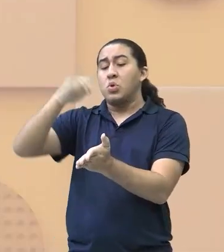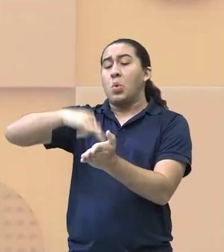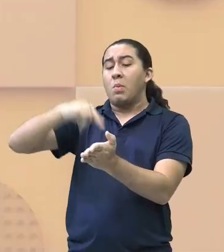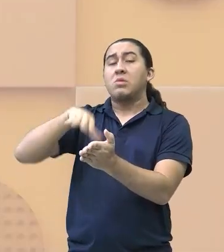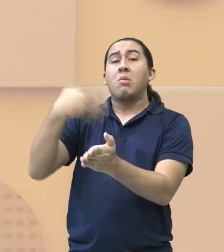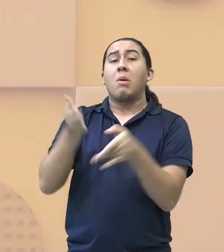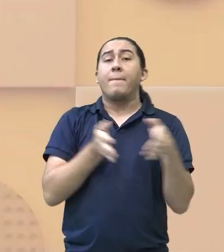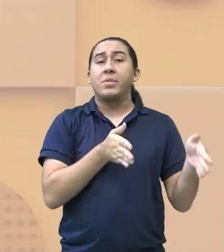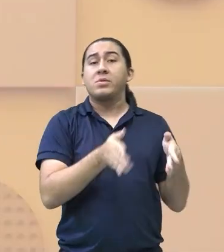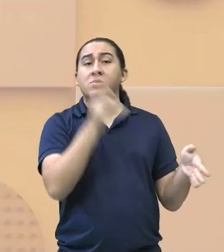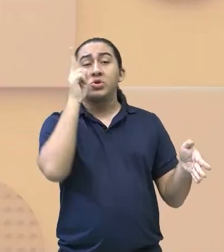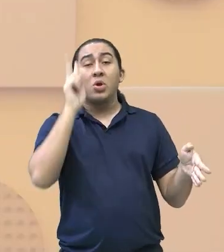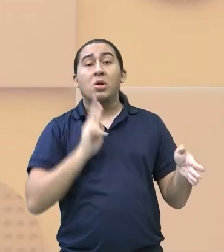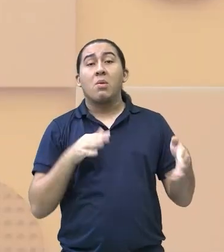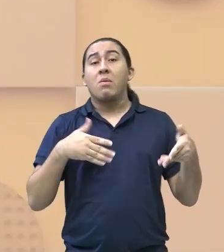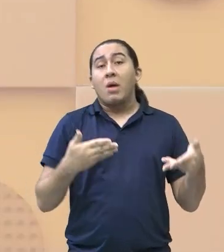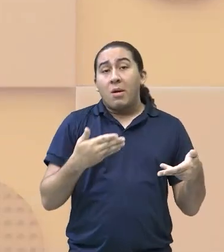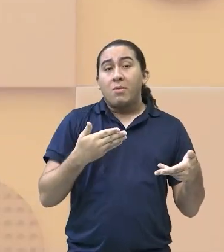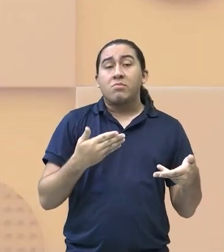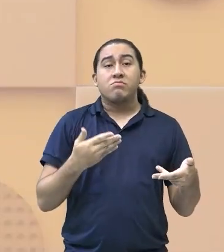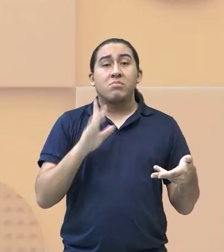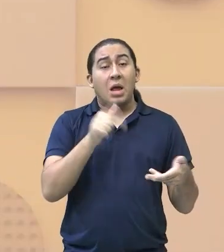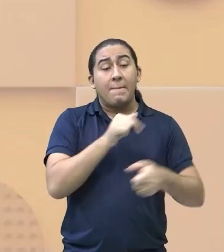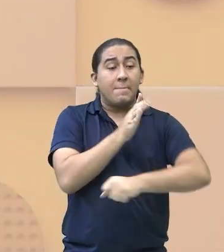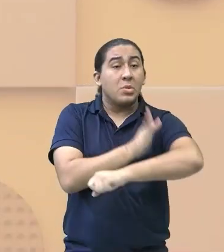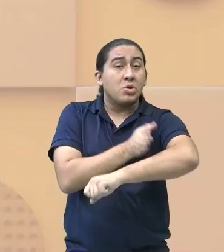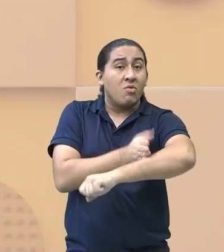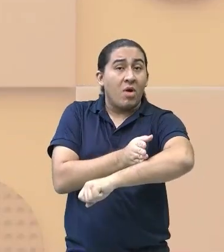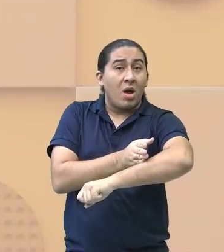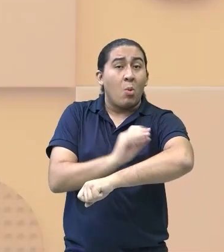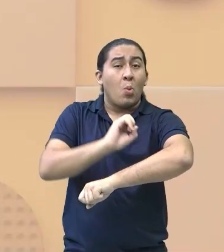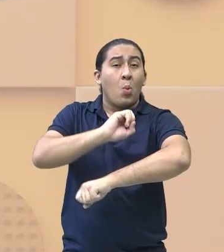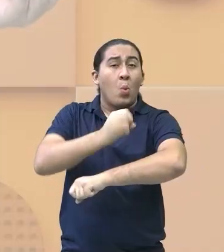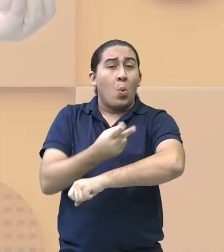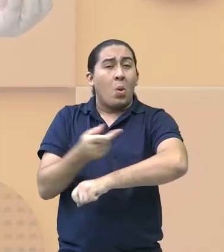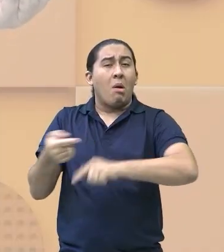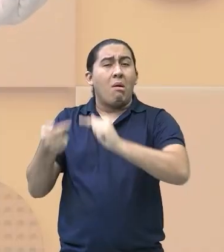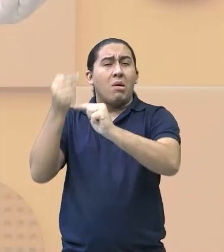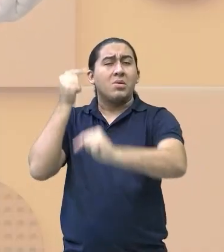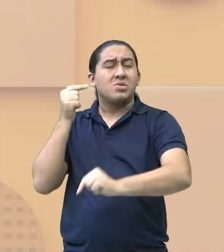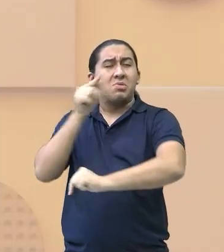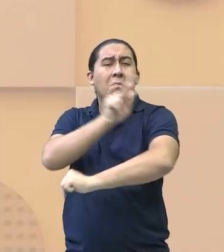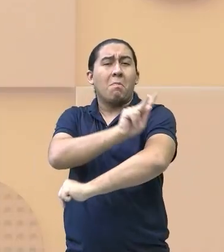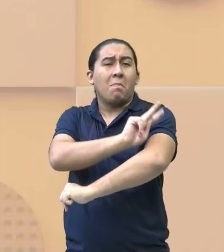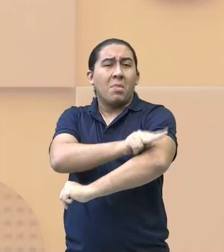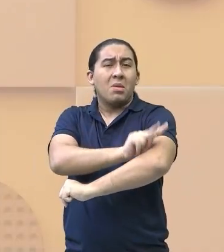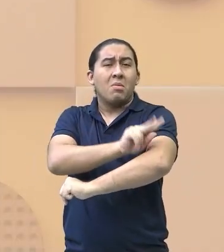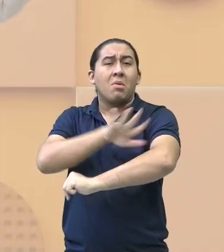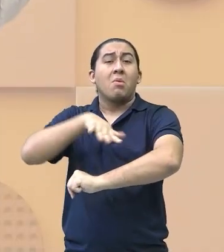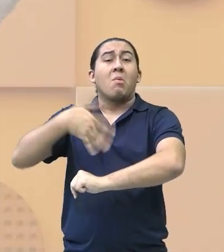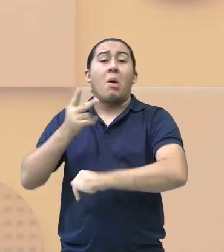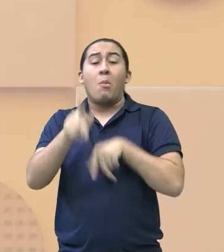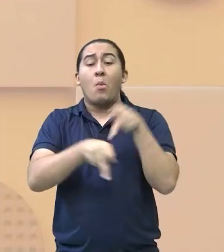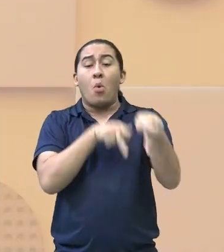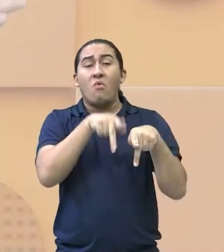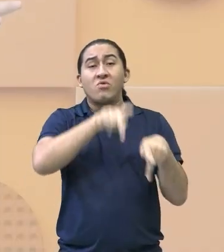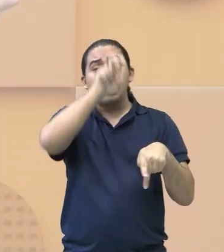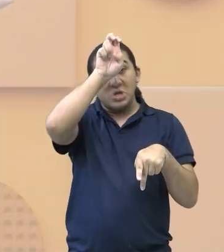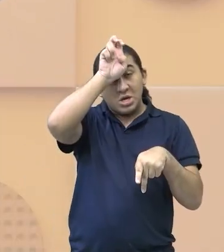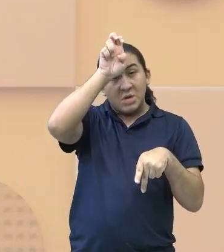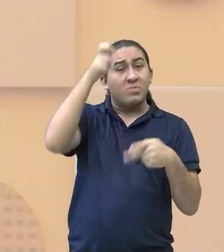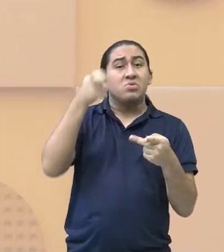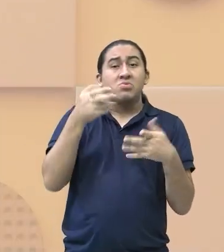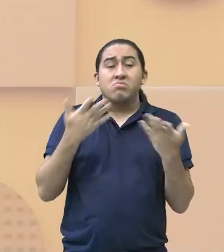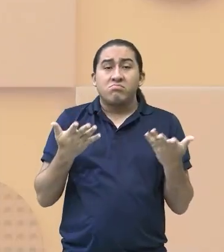da história? Ele pertence ao período medieval ou lá à antiguidade? Que povo? Egípcio,